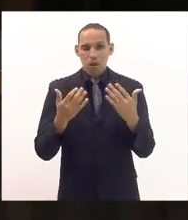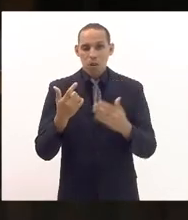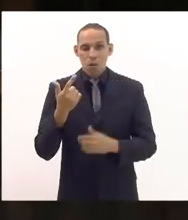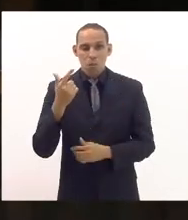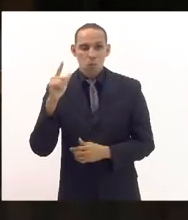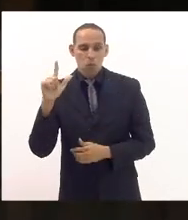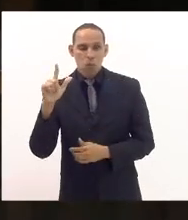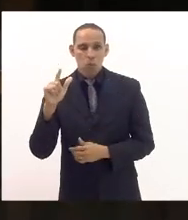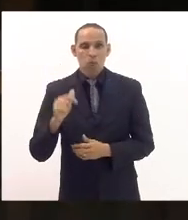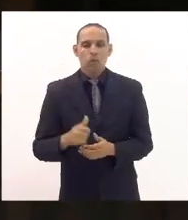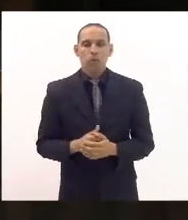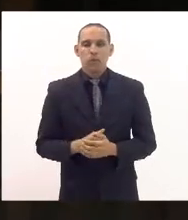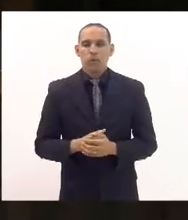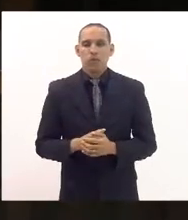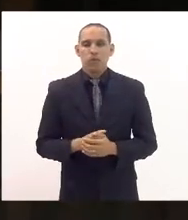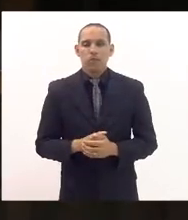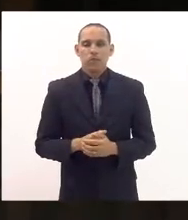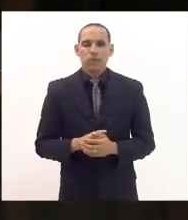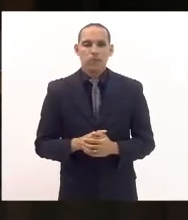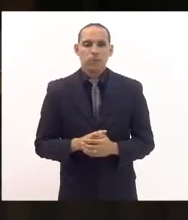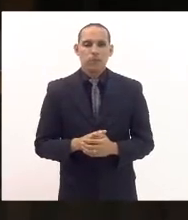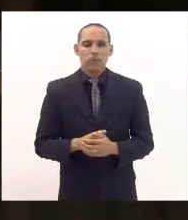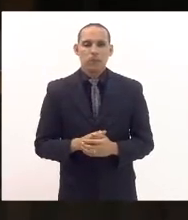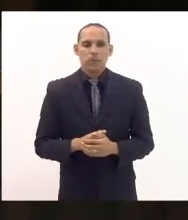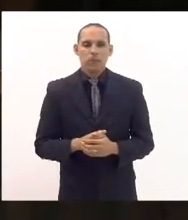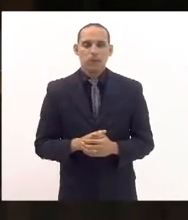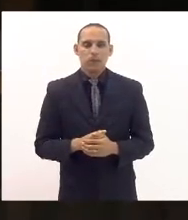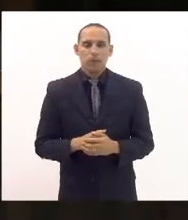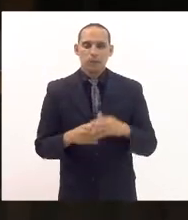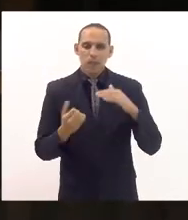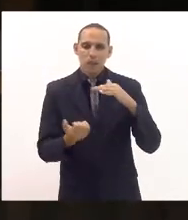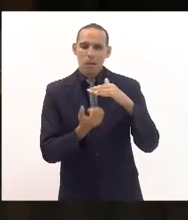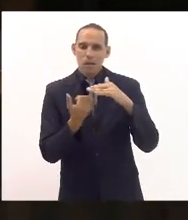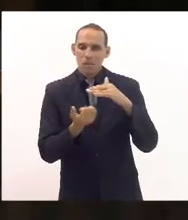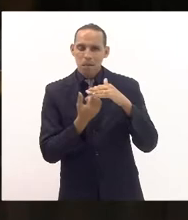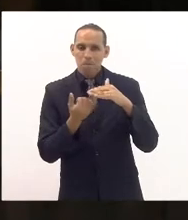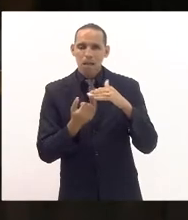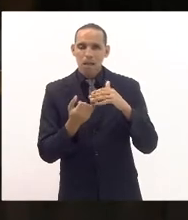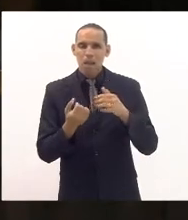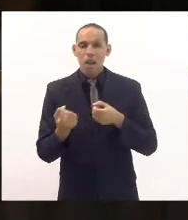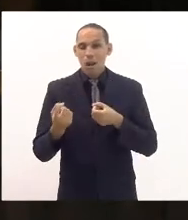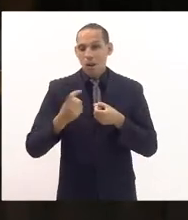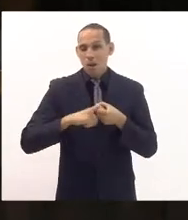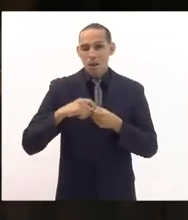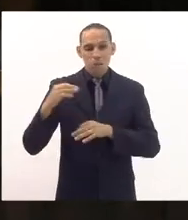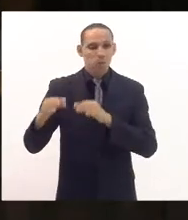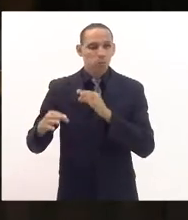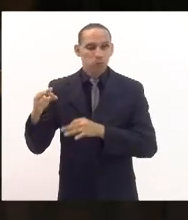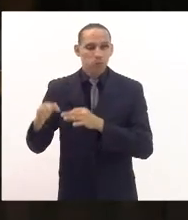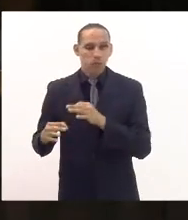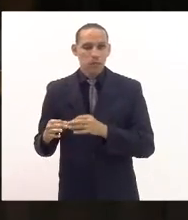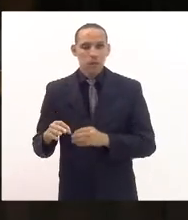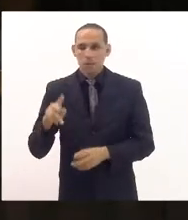daquele outro do uma das empresas estão em recuperação judicial